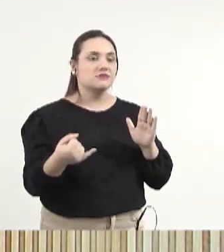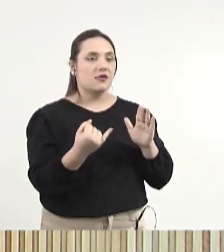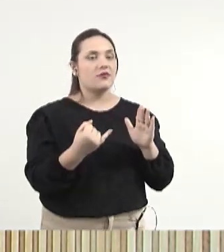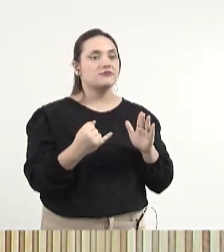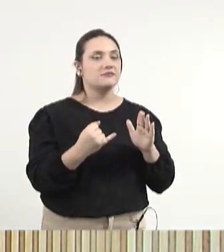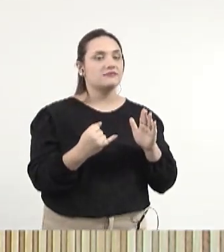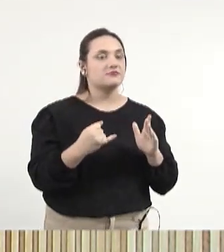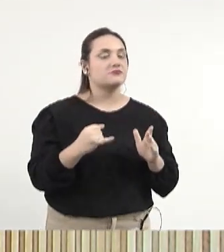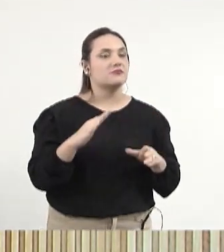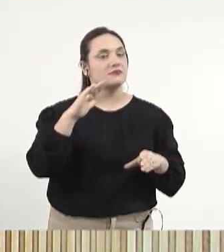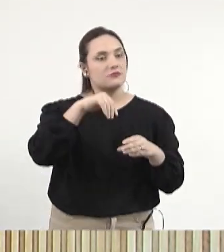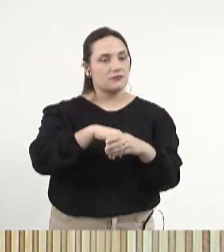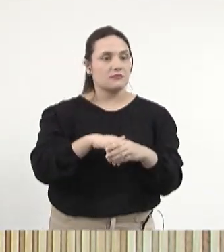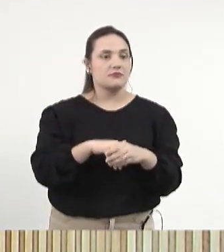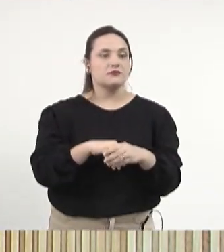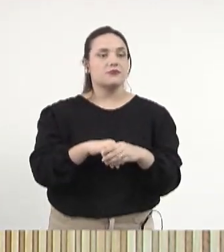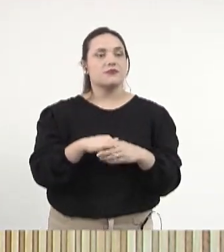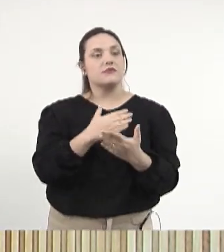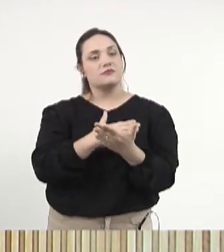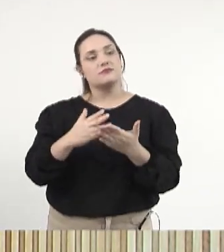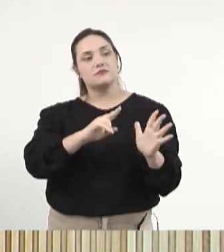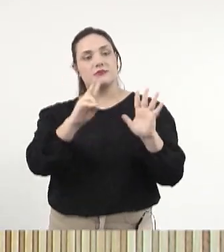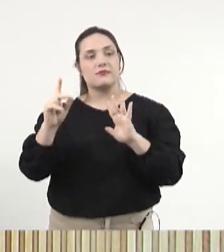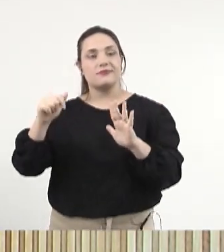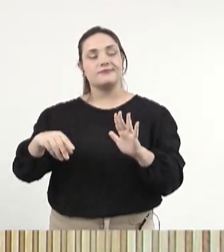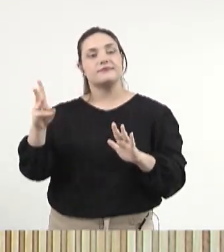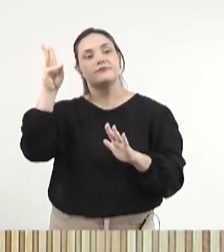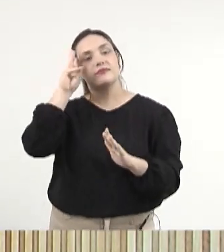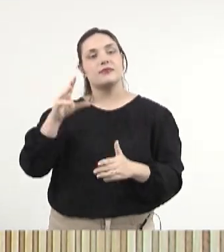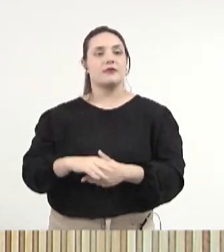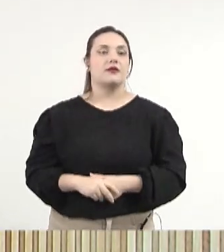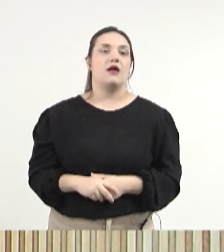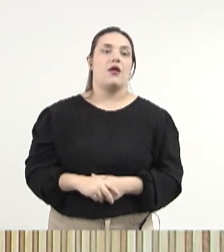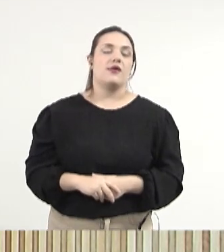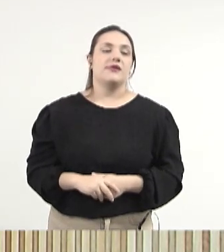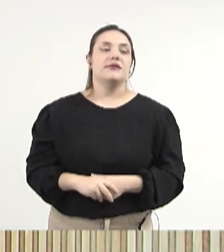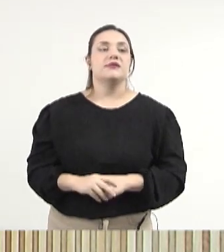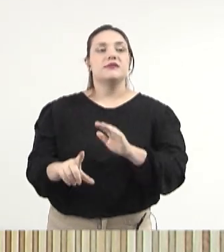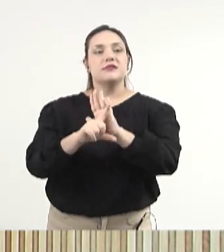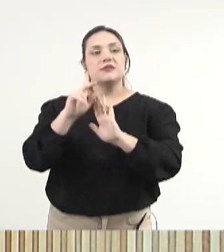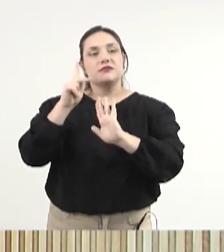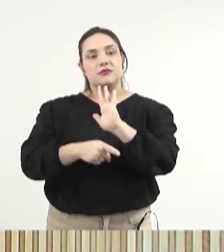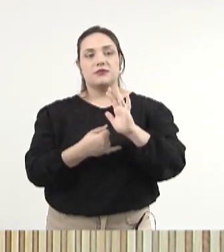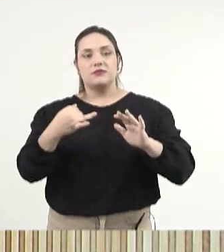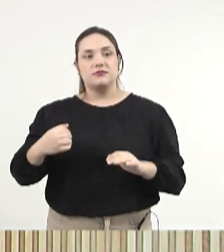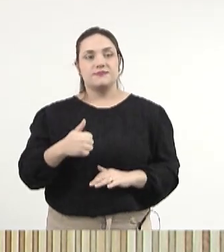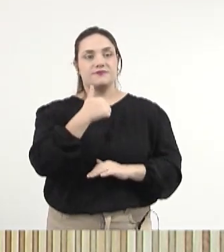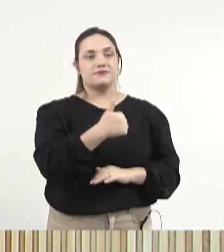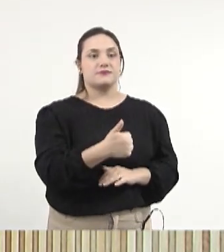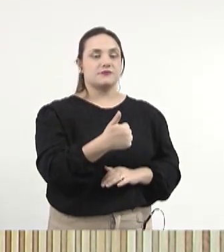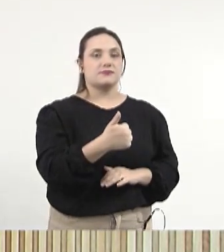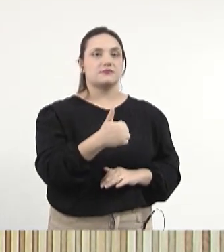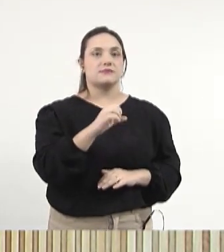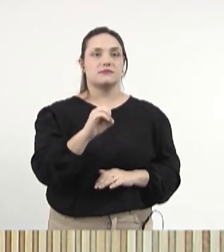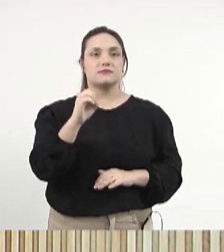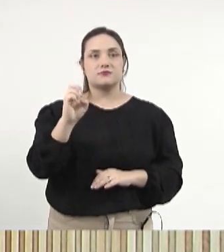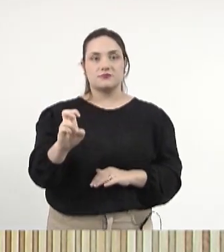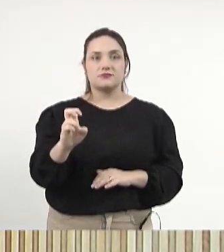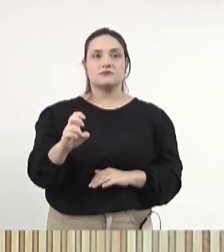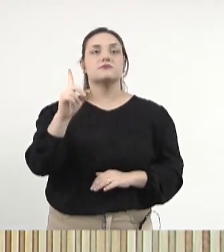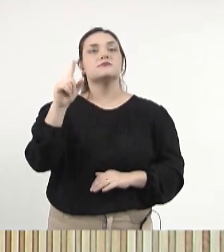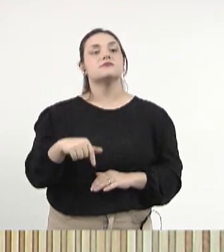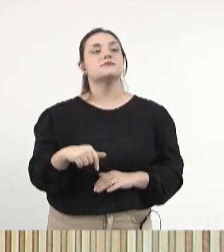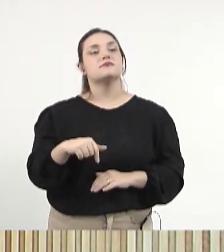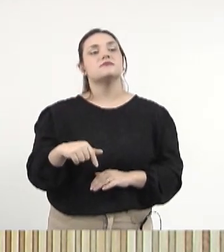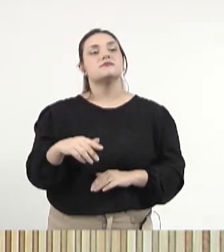votados neste começo de semana de trabalho, terça-feira. E a gente começa falando do projeto de lei de número 105, o autor é o